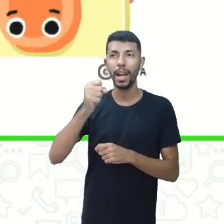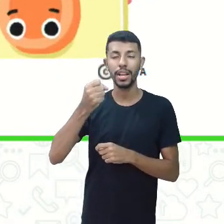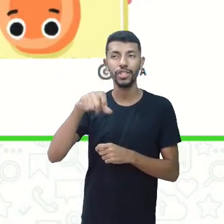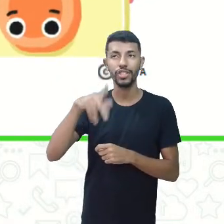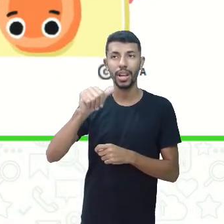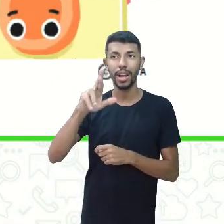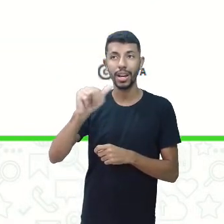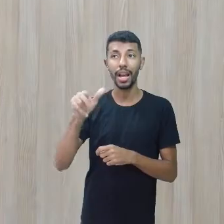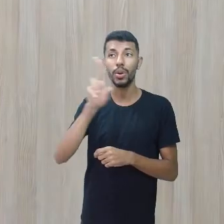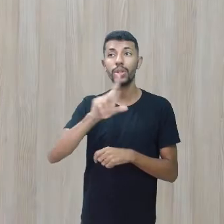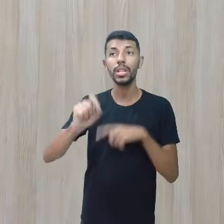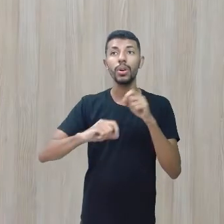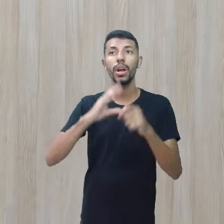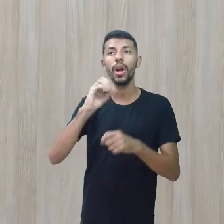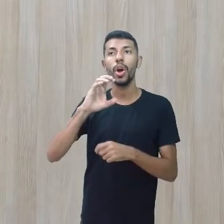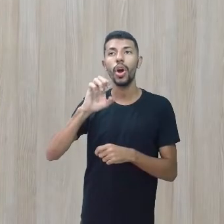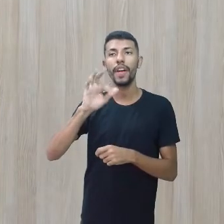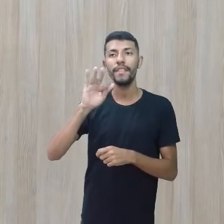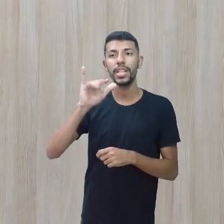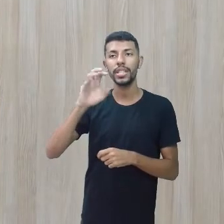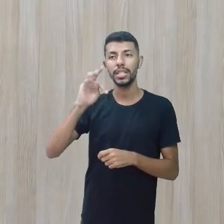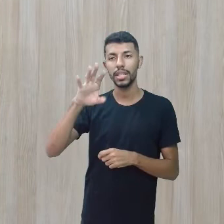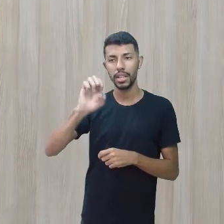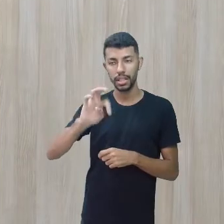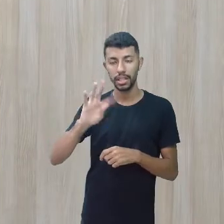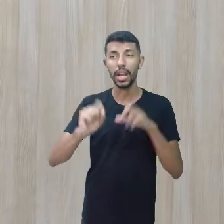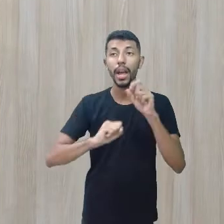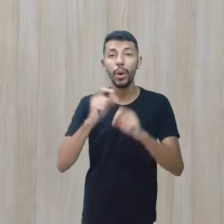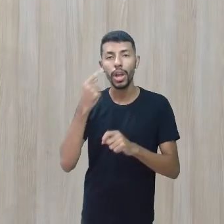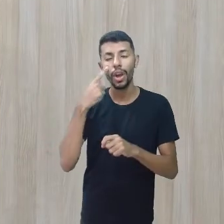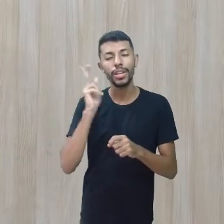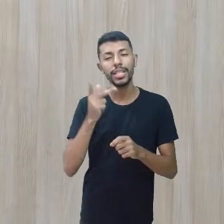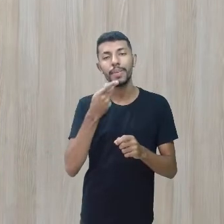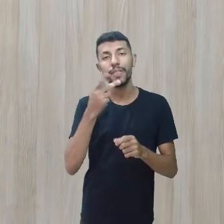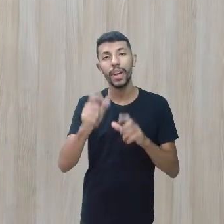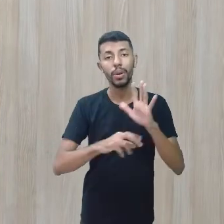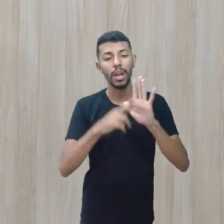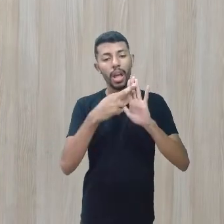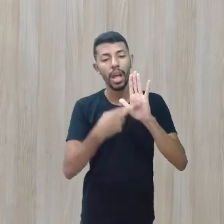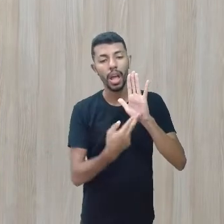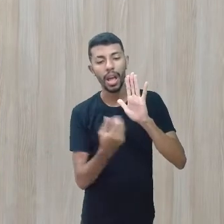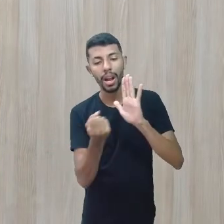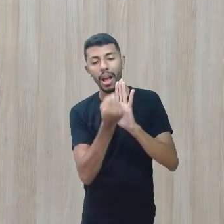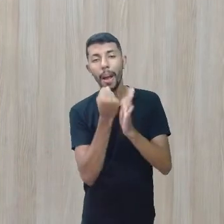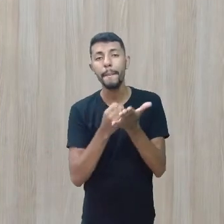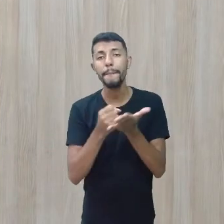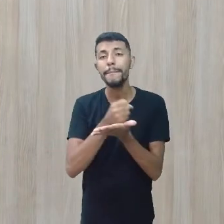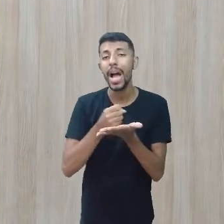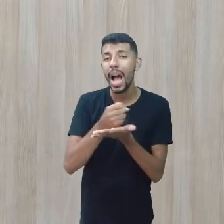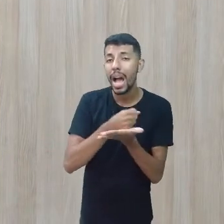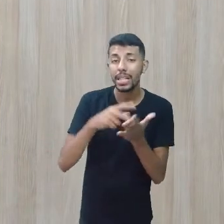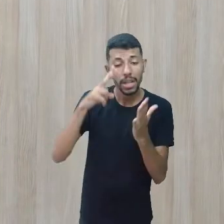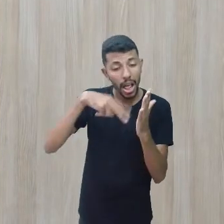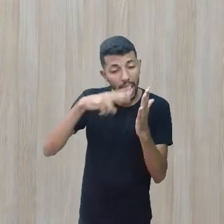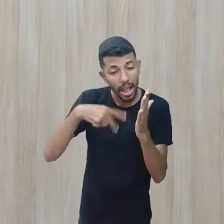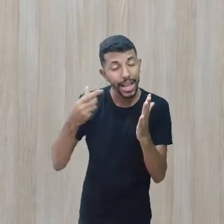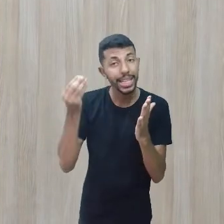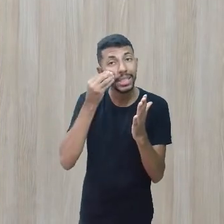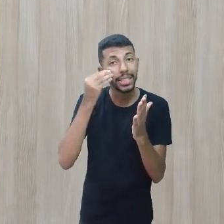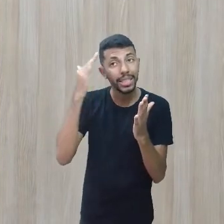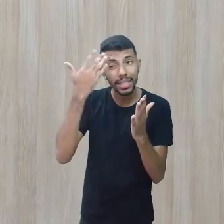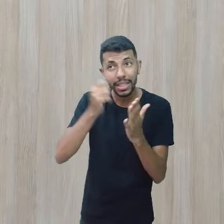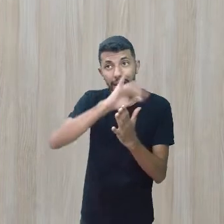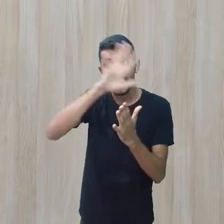vocês, olha, a regra é básica em matemática. Lê procura entender